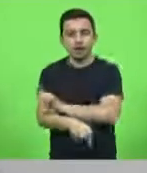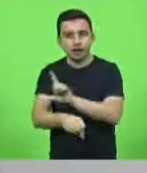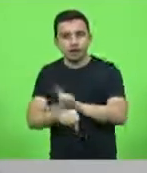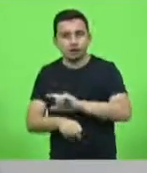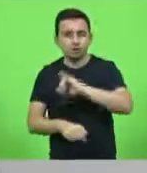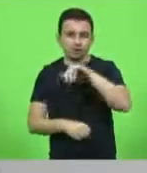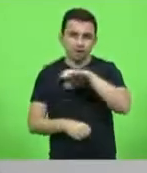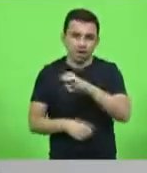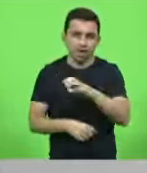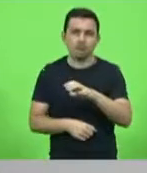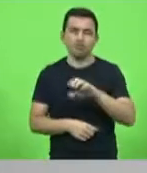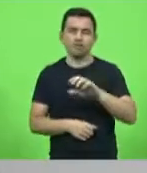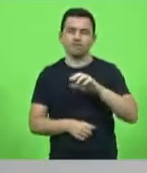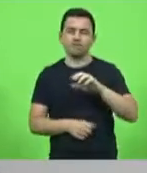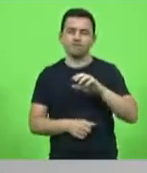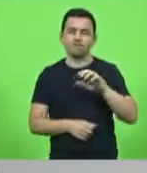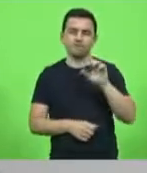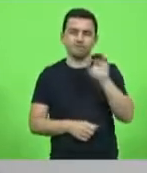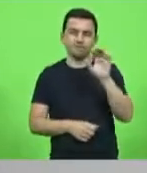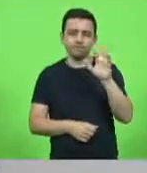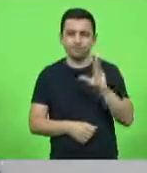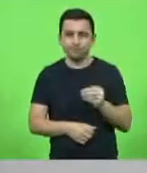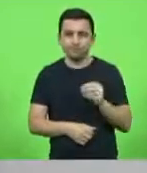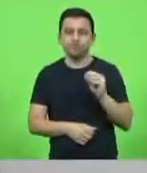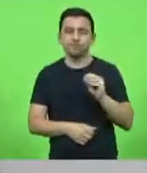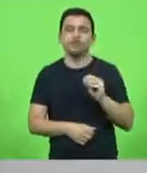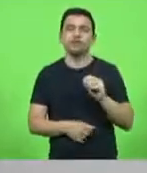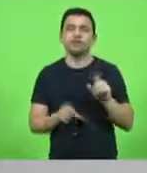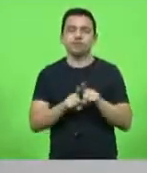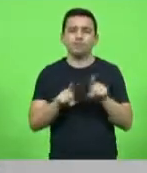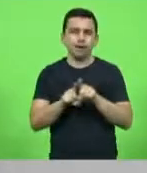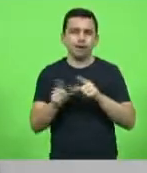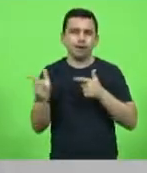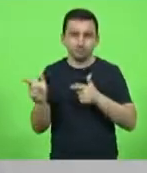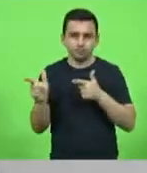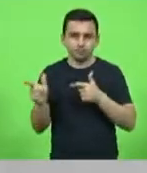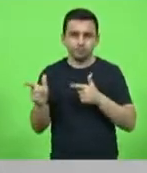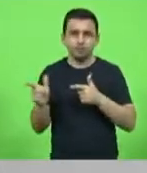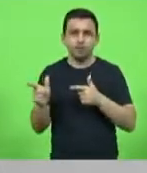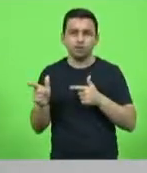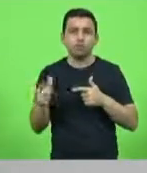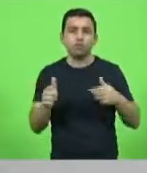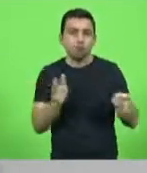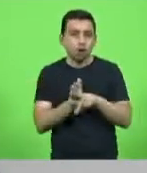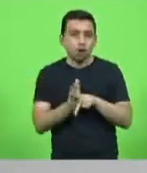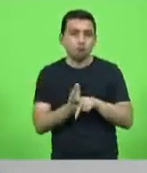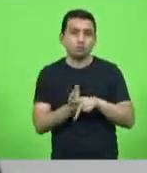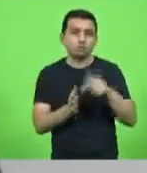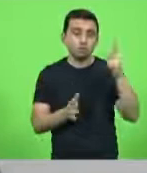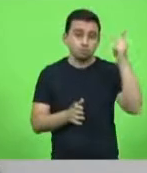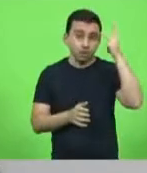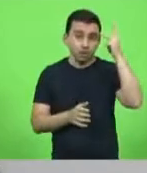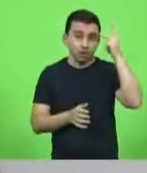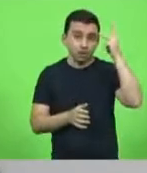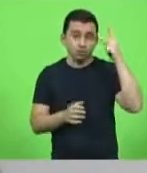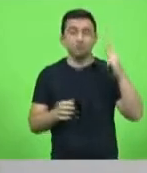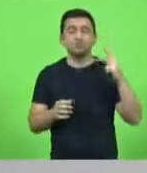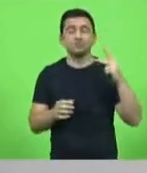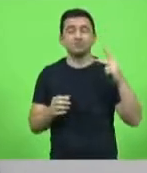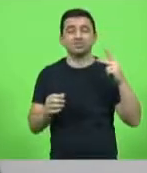videira e Itajaí e Caçador Hospital Regional de São Paulo de Xanxerê emitiu alerta de